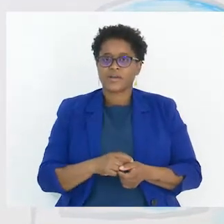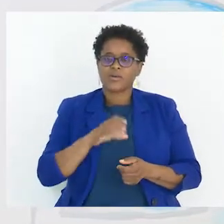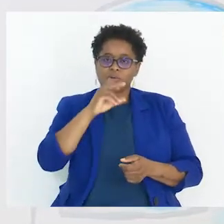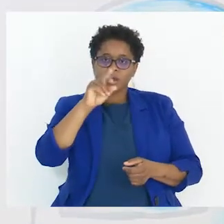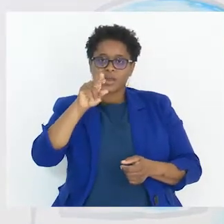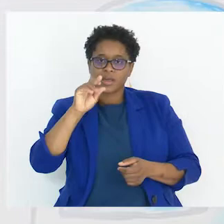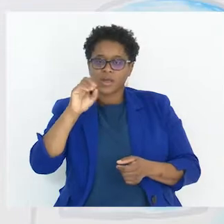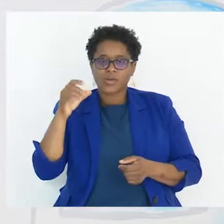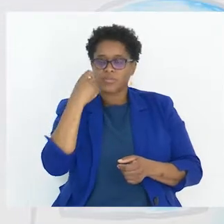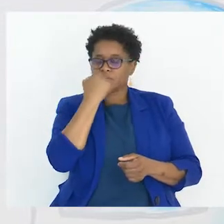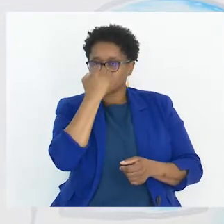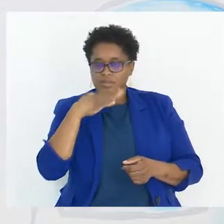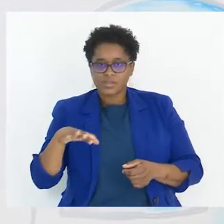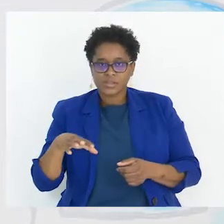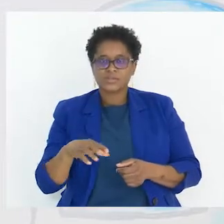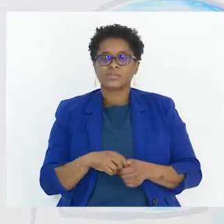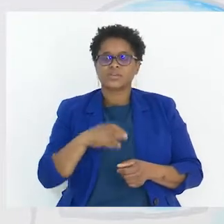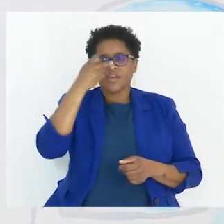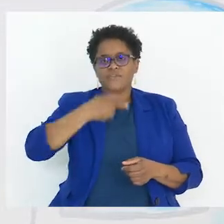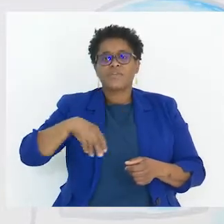que ficava numa...